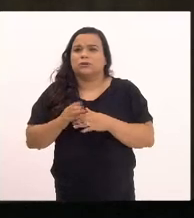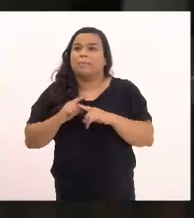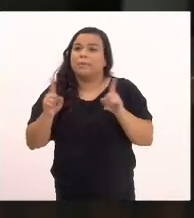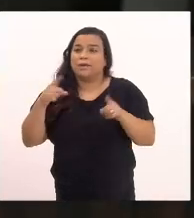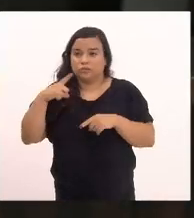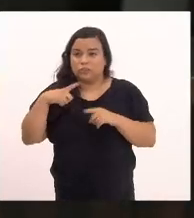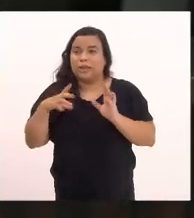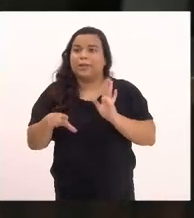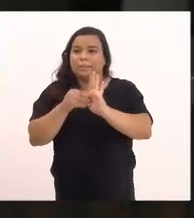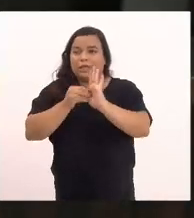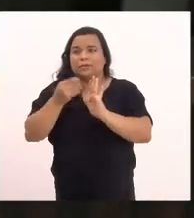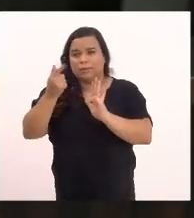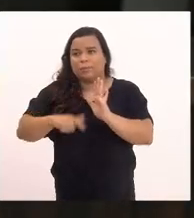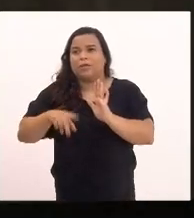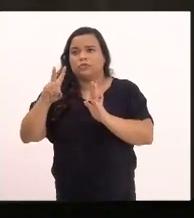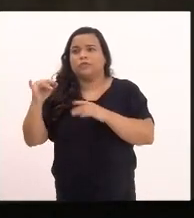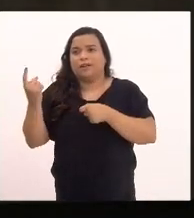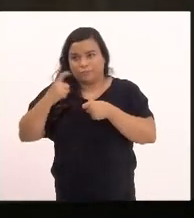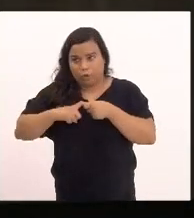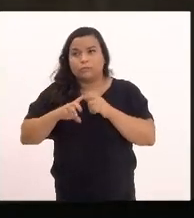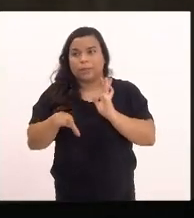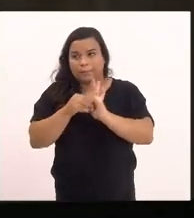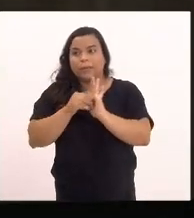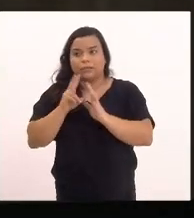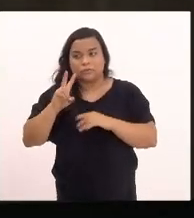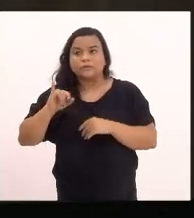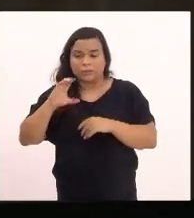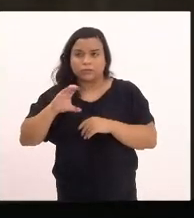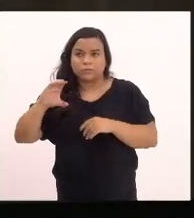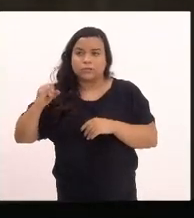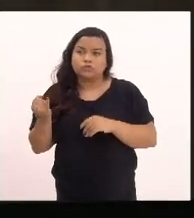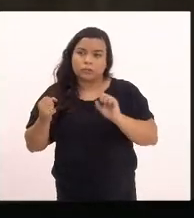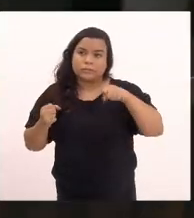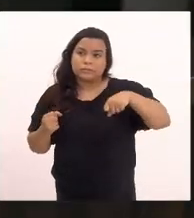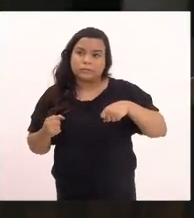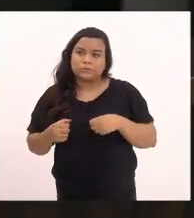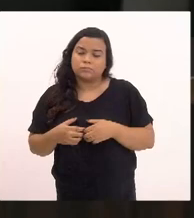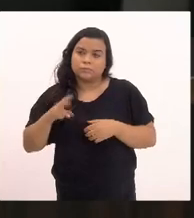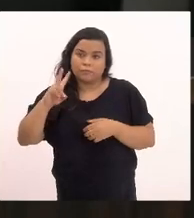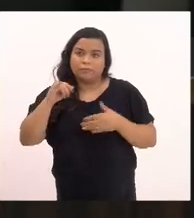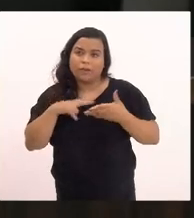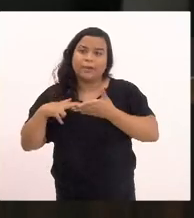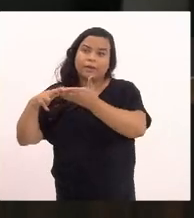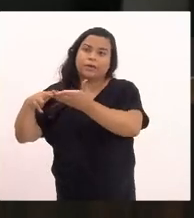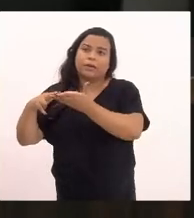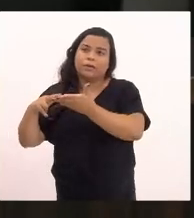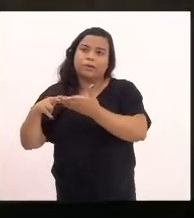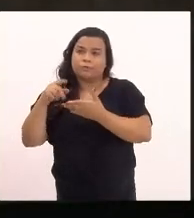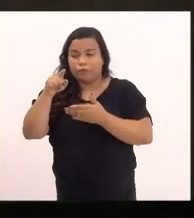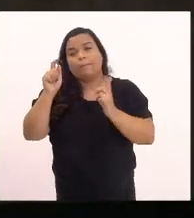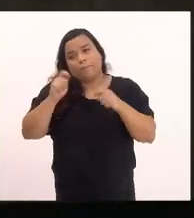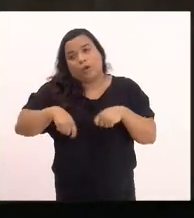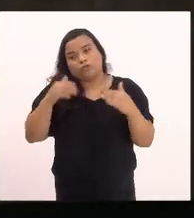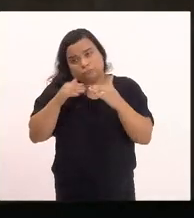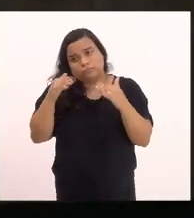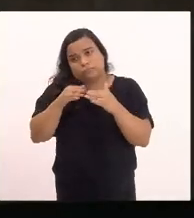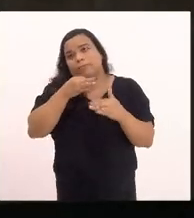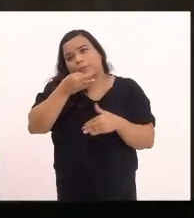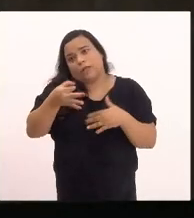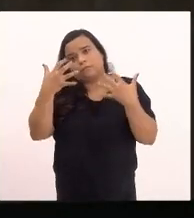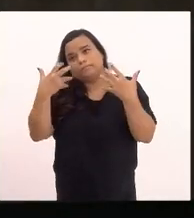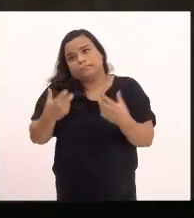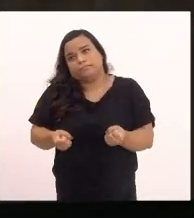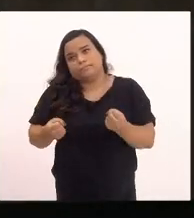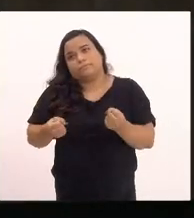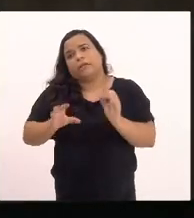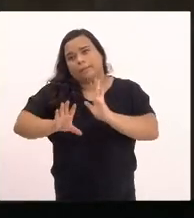emendas, ele vai retornar aqui sobre as emendas. Ah, quando retornar? É, Vossa Excelência irá emitir com emendas. Então, eu,